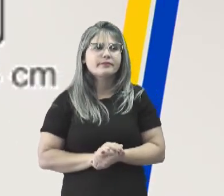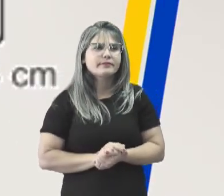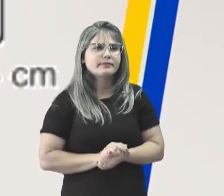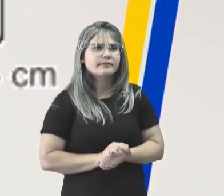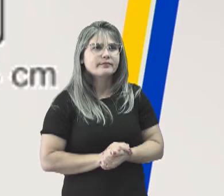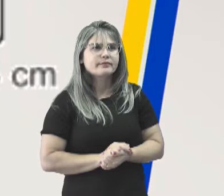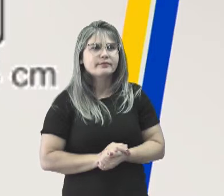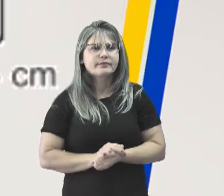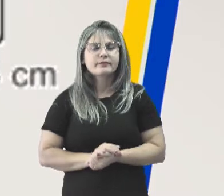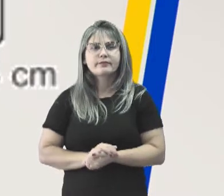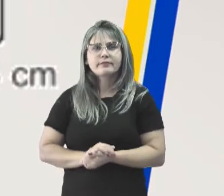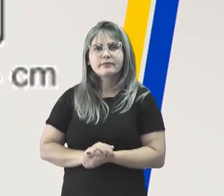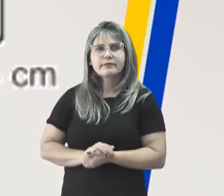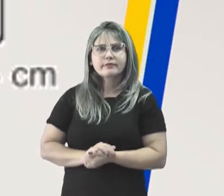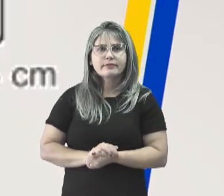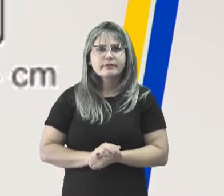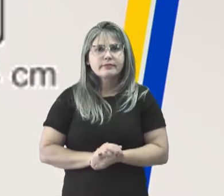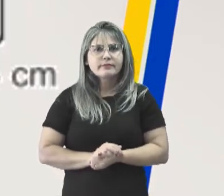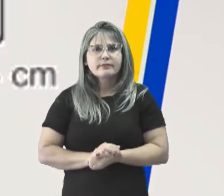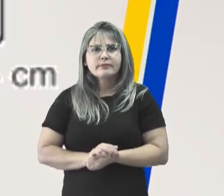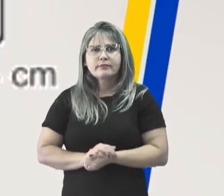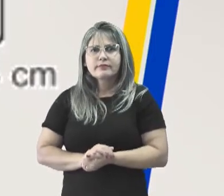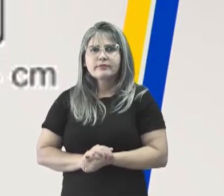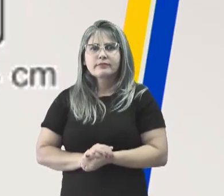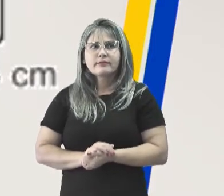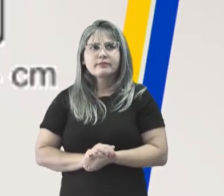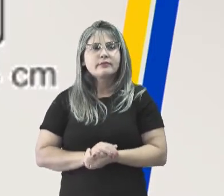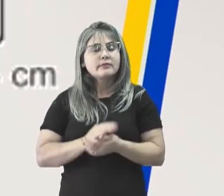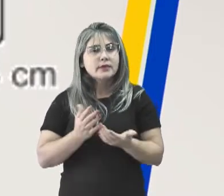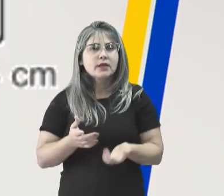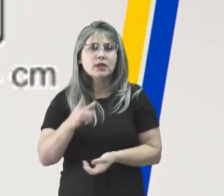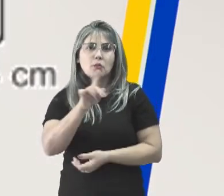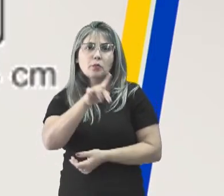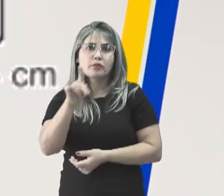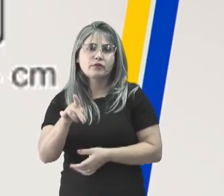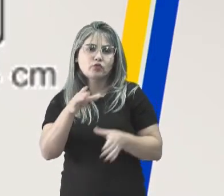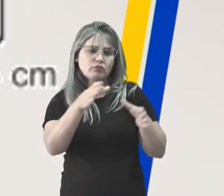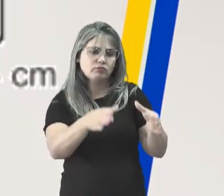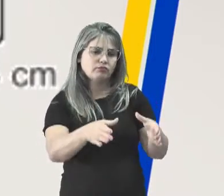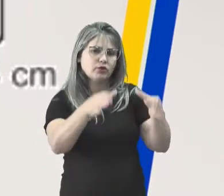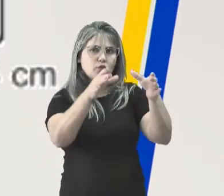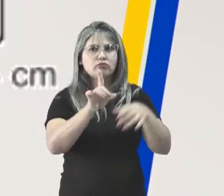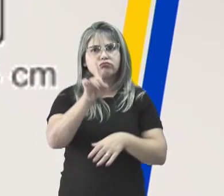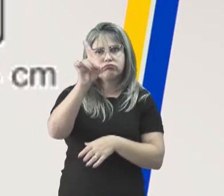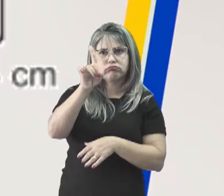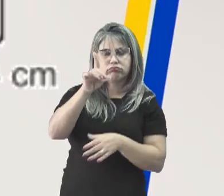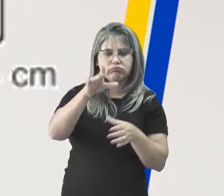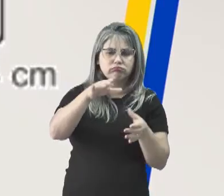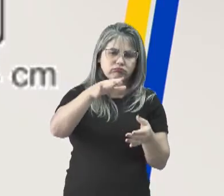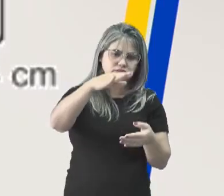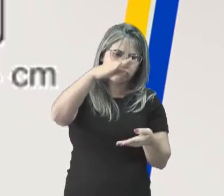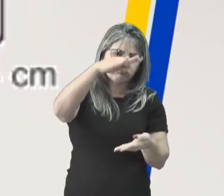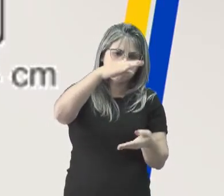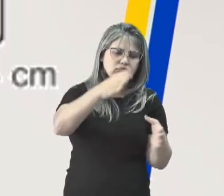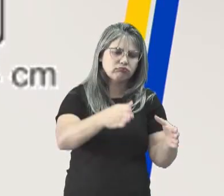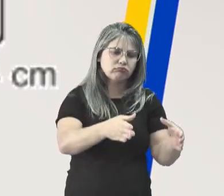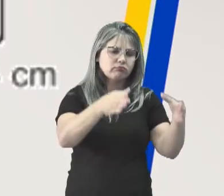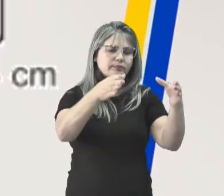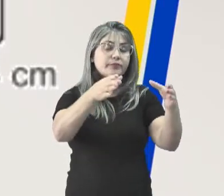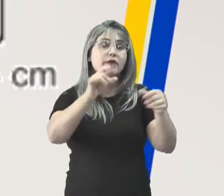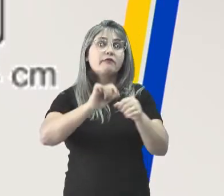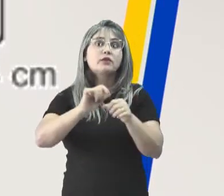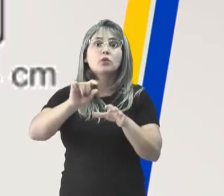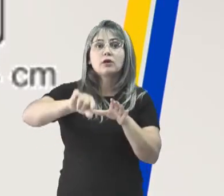informações. Então vamos lá, gente. O professor, ele pegou uma urna com esse formato aí para fazer o sorteio dos temas,